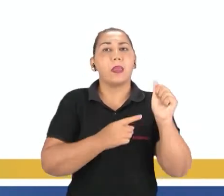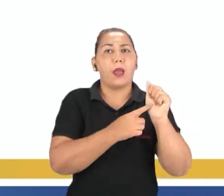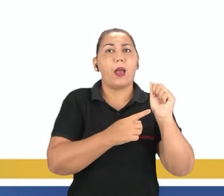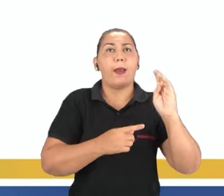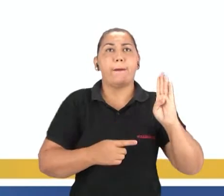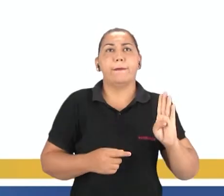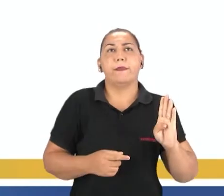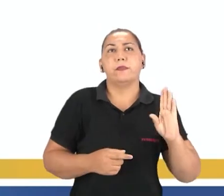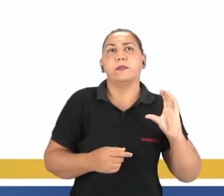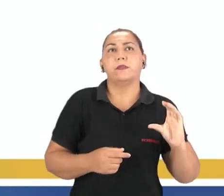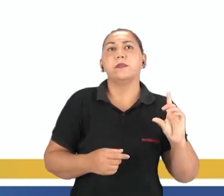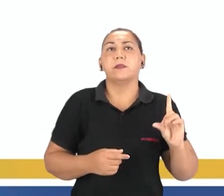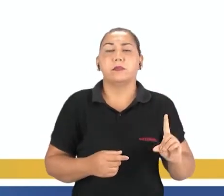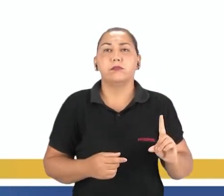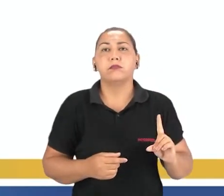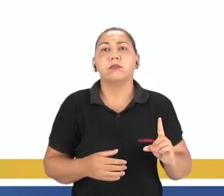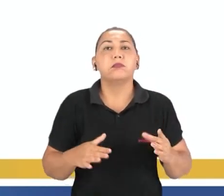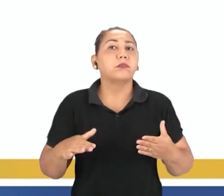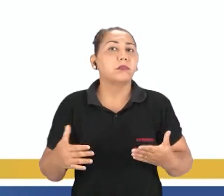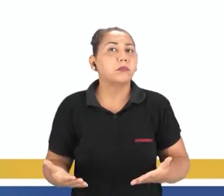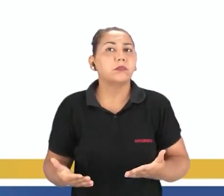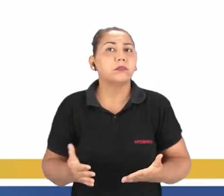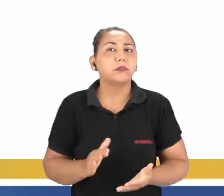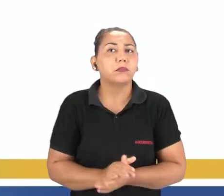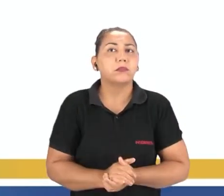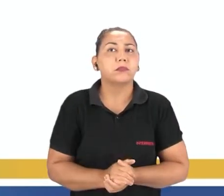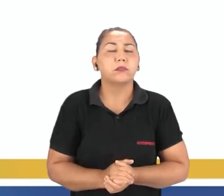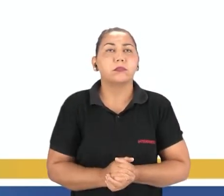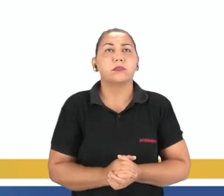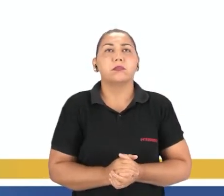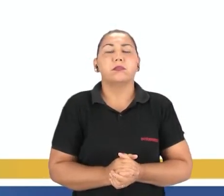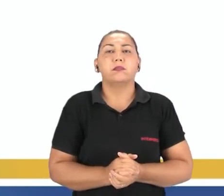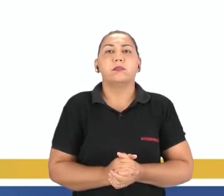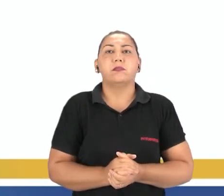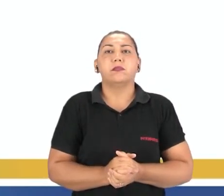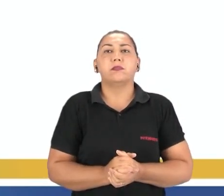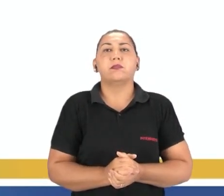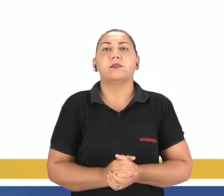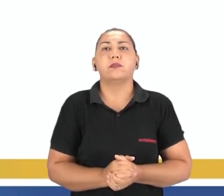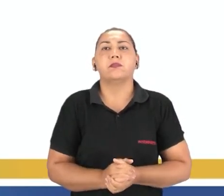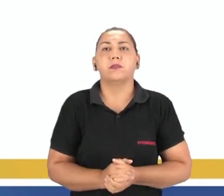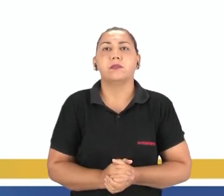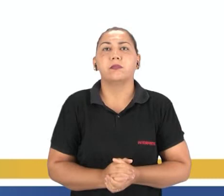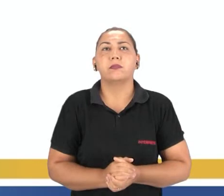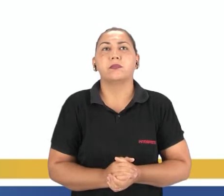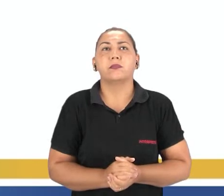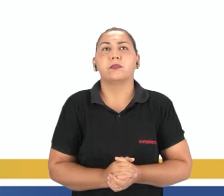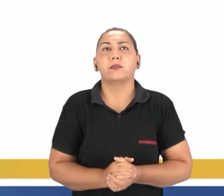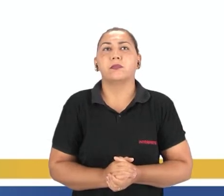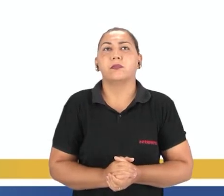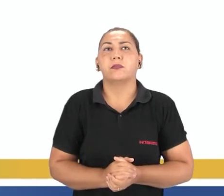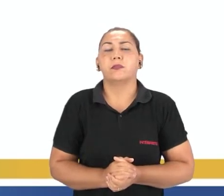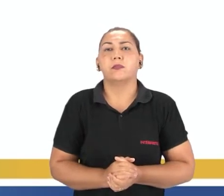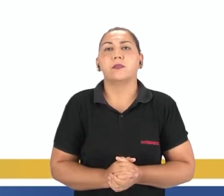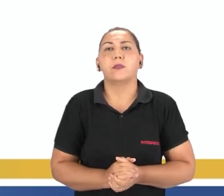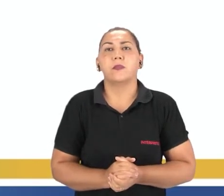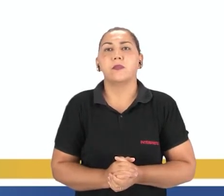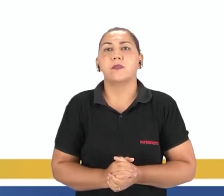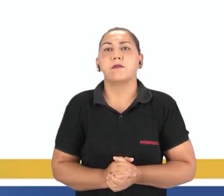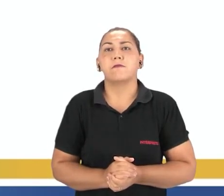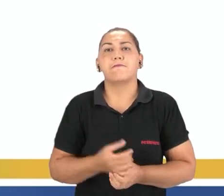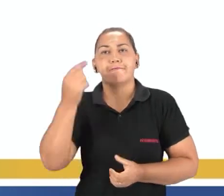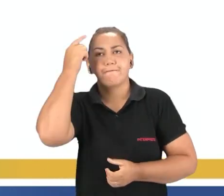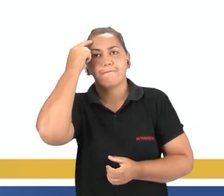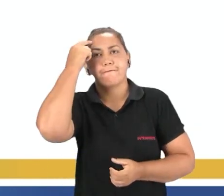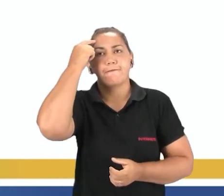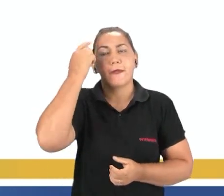terra. Ou letra D, houve perda da terra por parte dos indígenas. Tem essa questão aqui um pouquinho mais, né, elaborada.